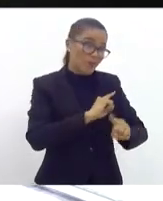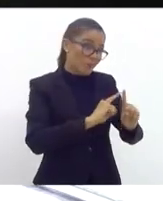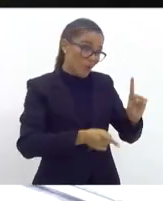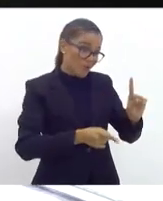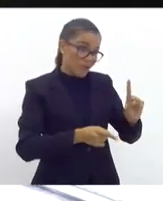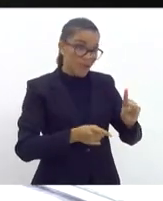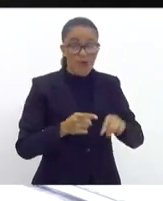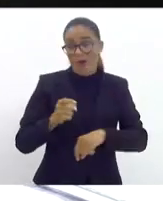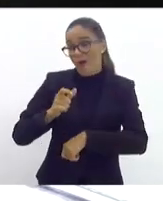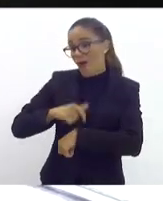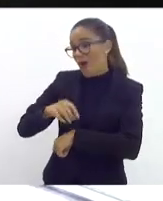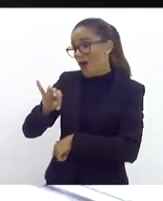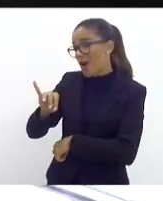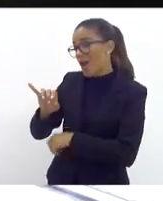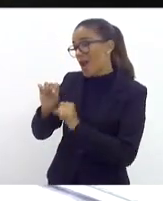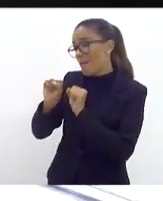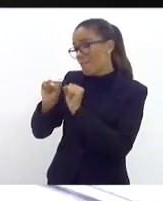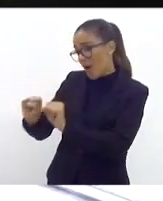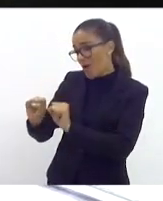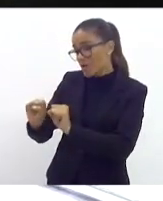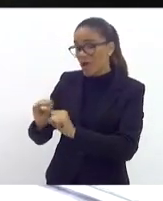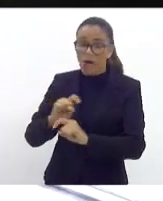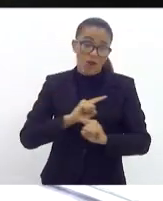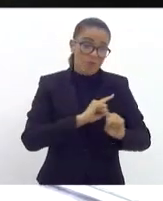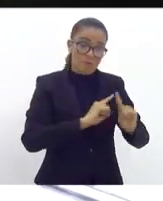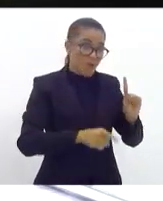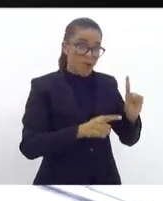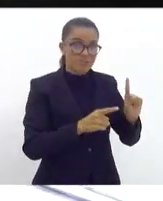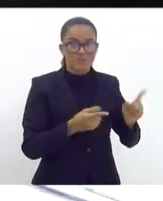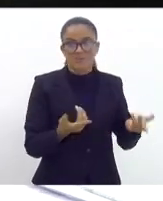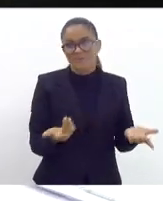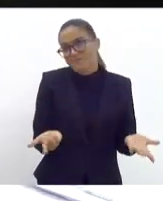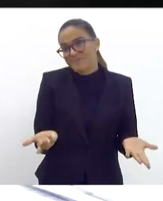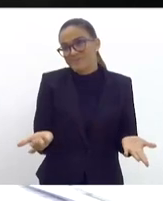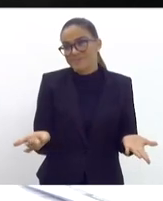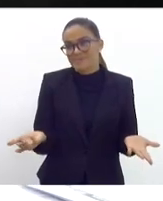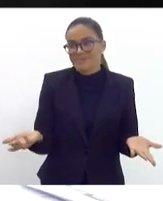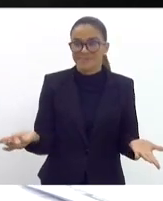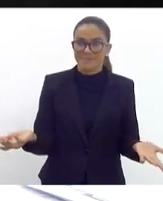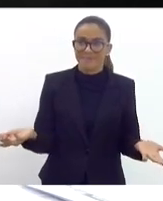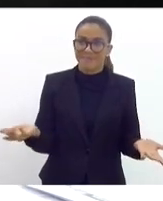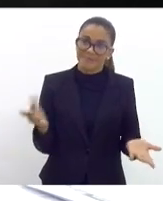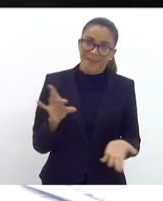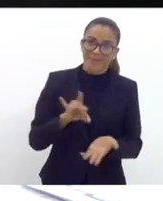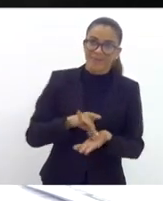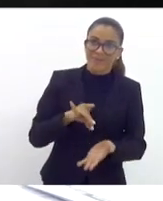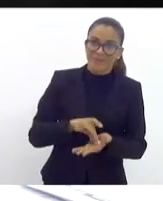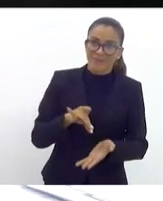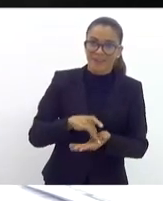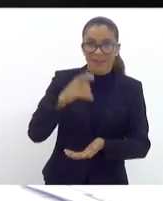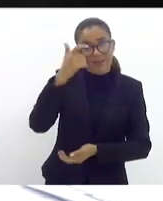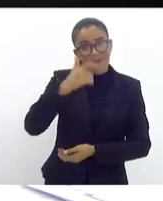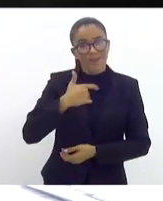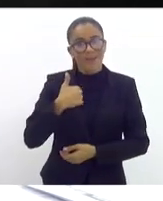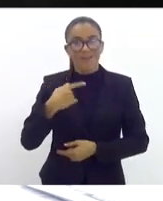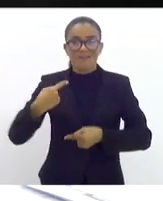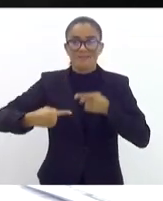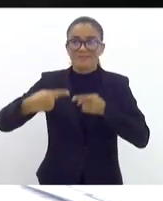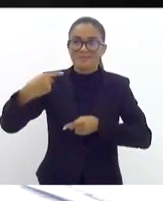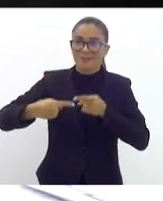agora é tio e não pode ser autorizativo eu na verdade eu quero discutir